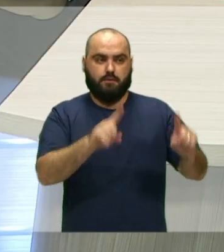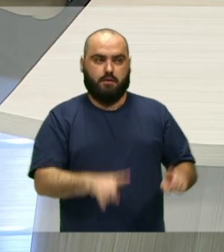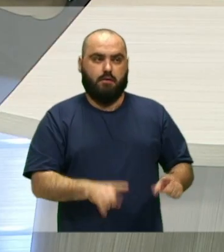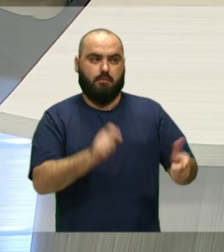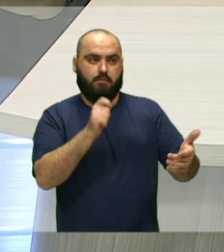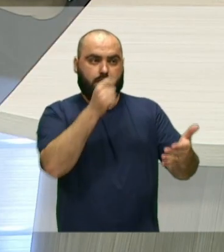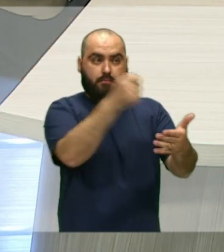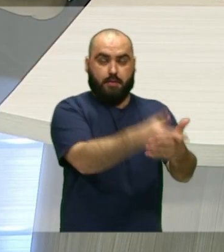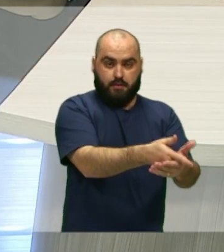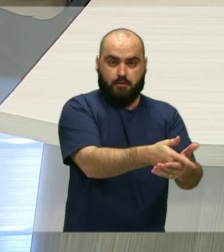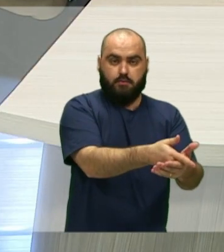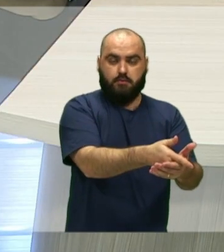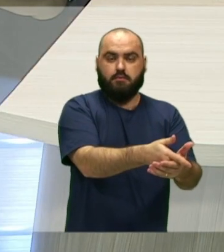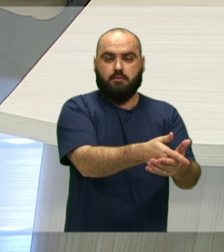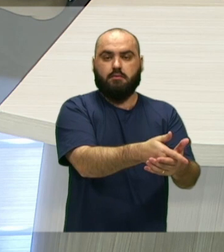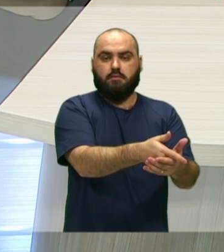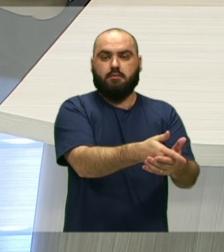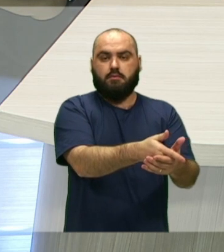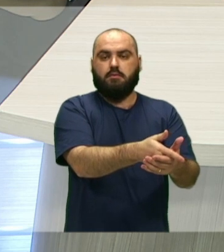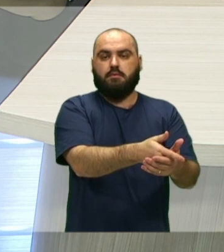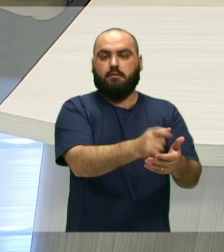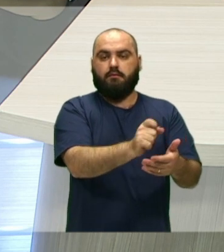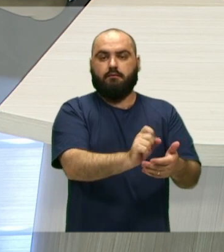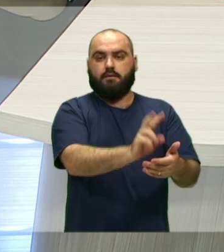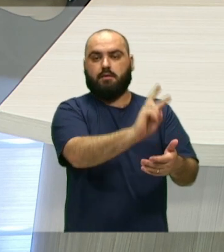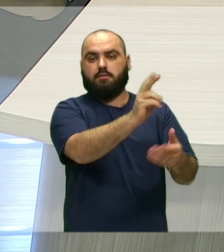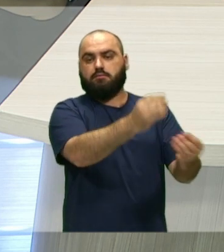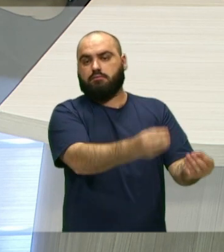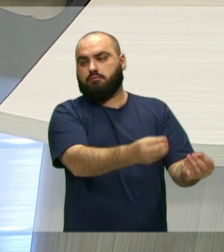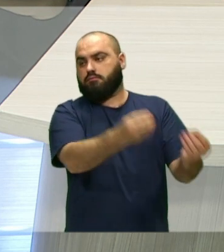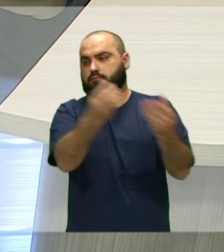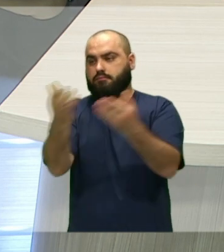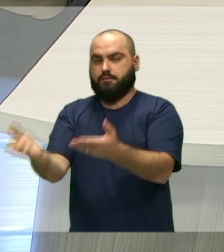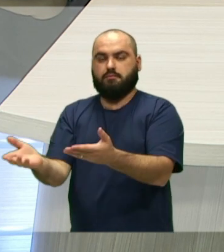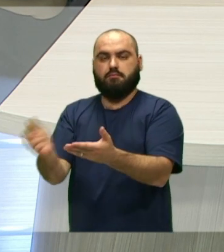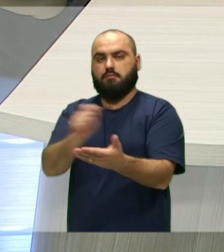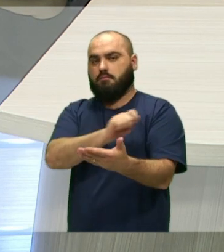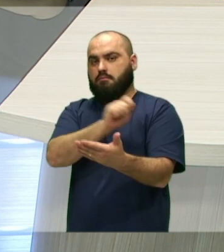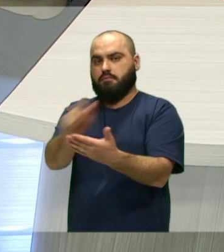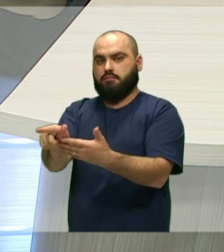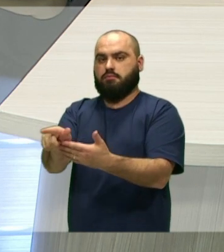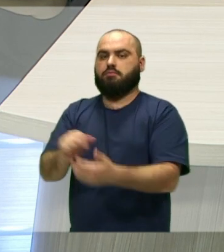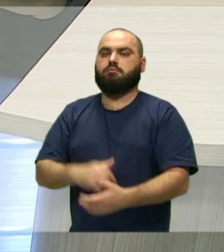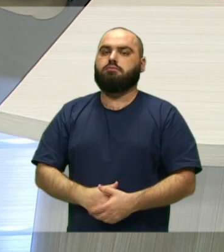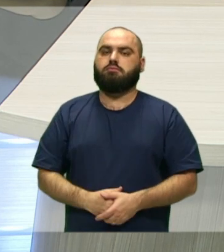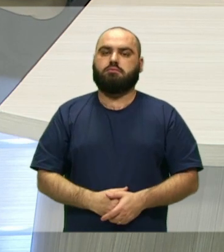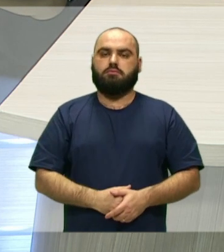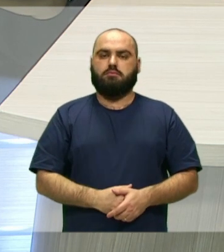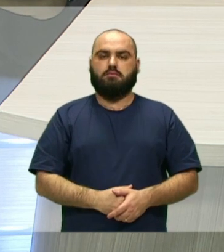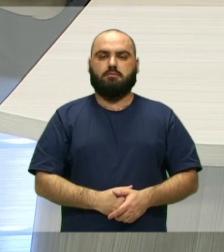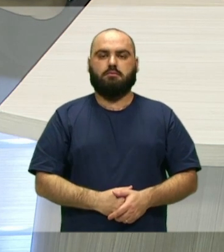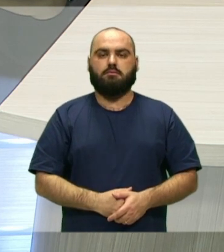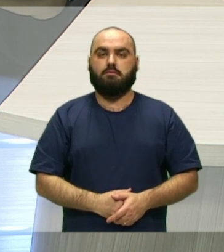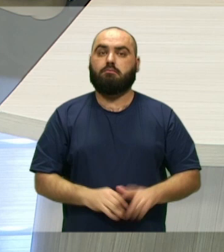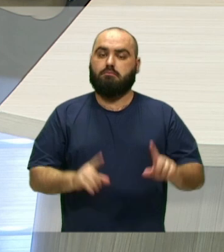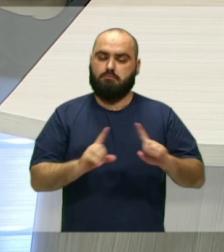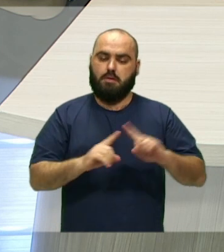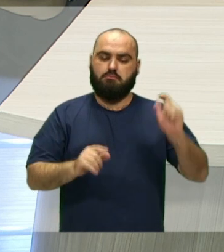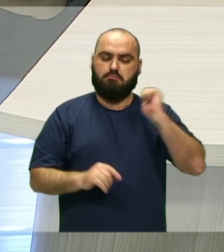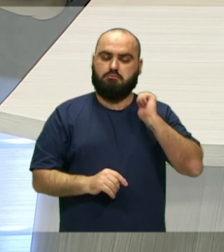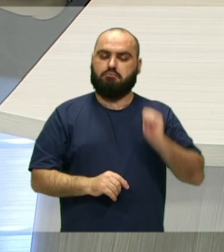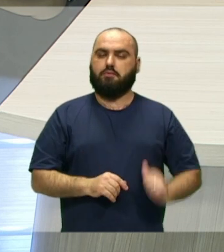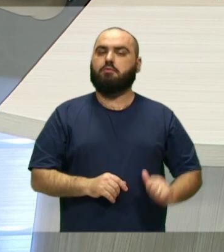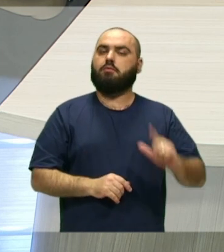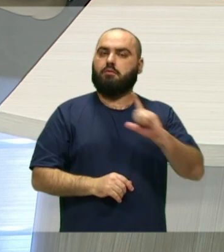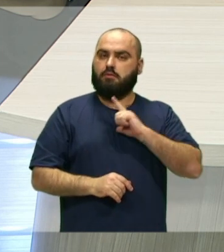o o parte do valor da mensalidade do valor da mensalidade eh mas ela existe tá